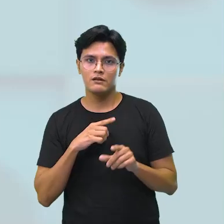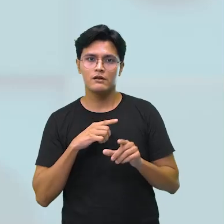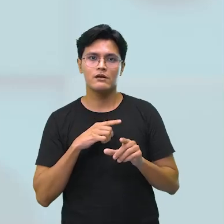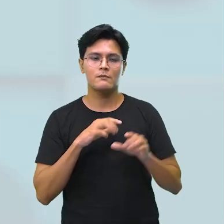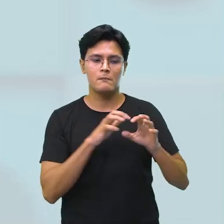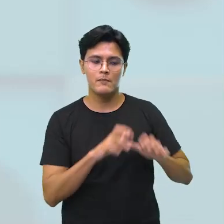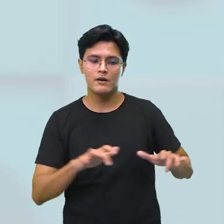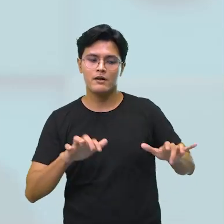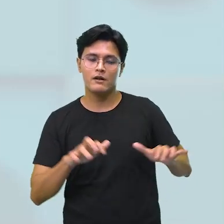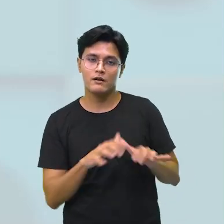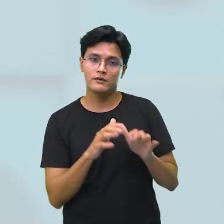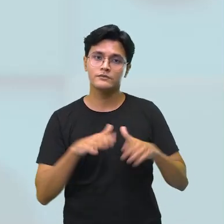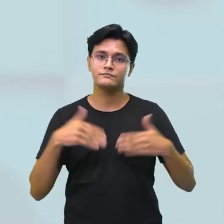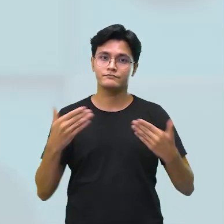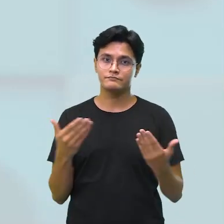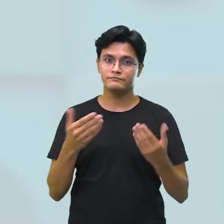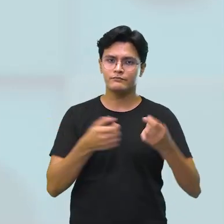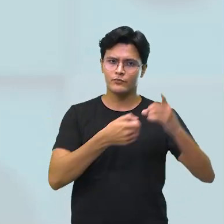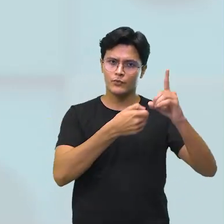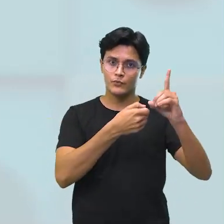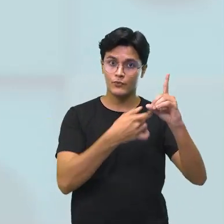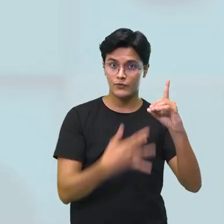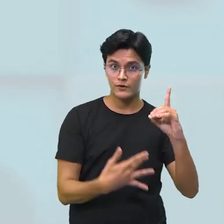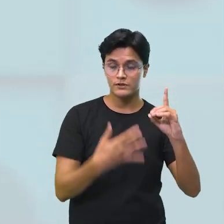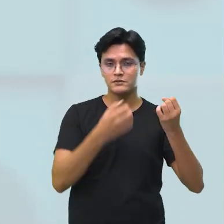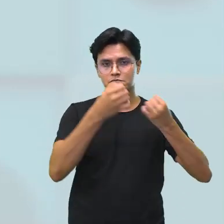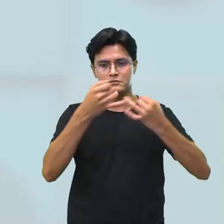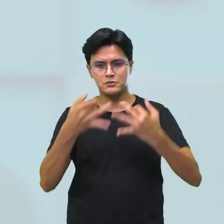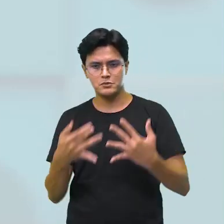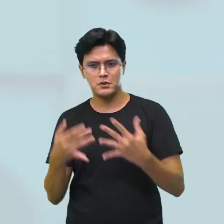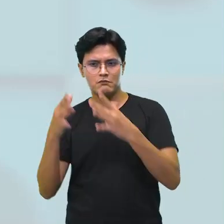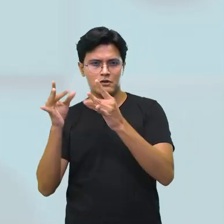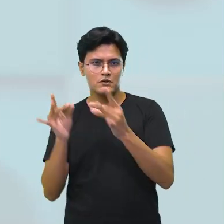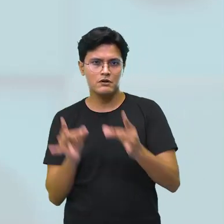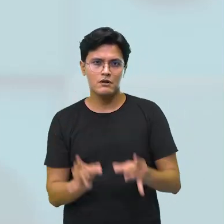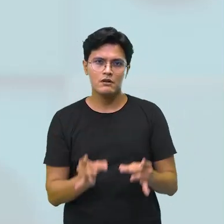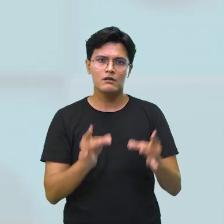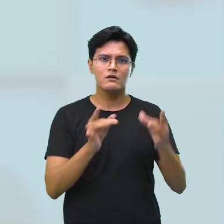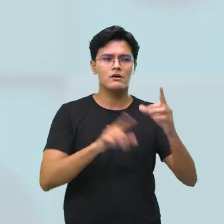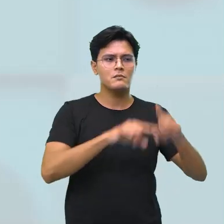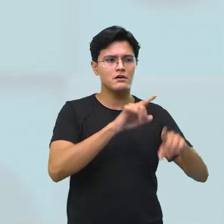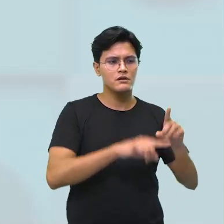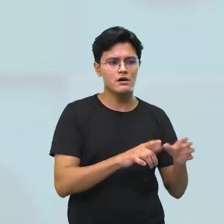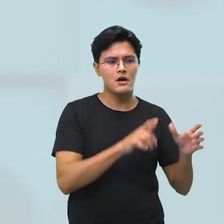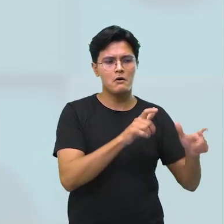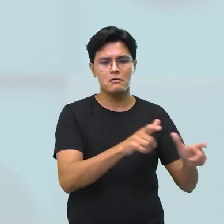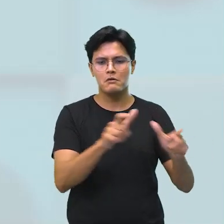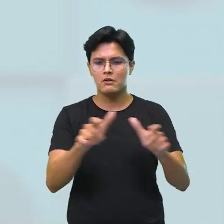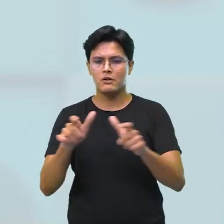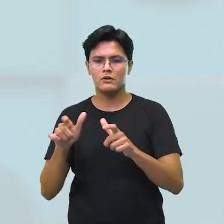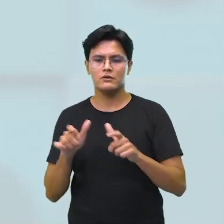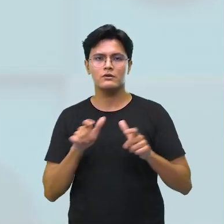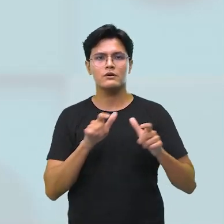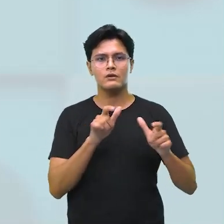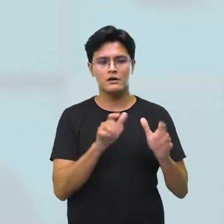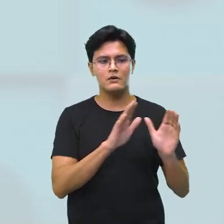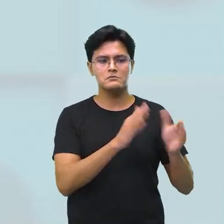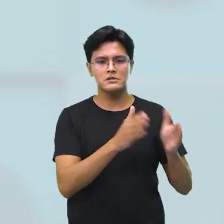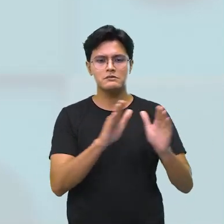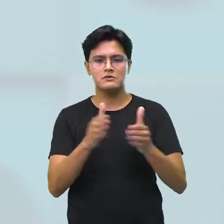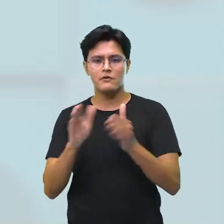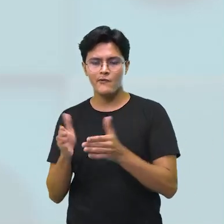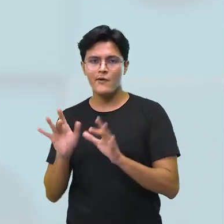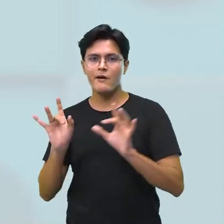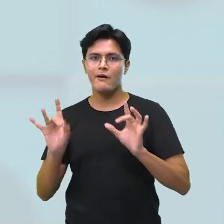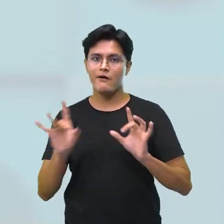ali descrevendo os móveis, onde cada um estava colocado, né, lá